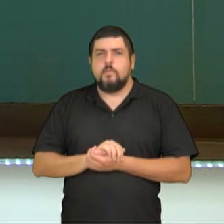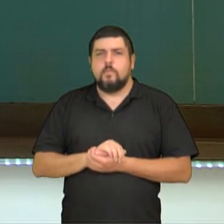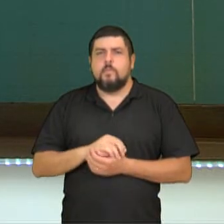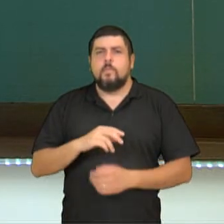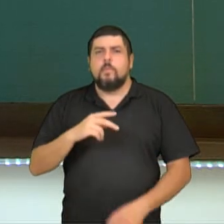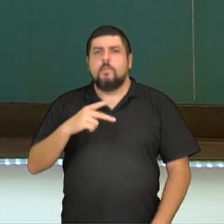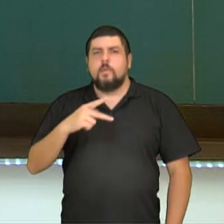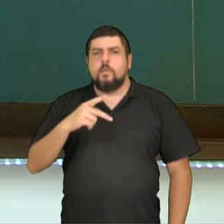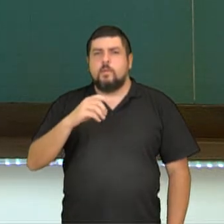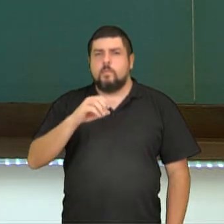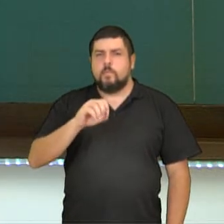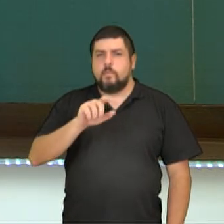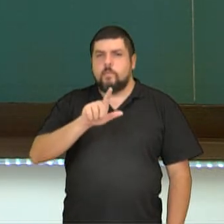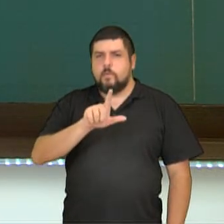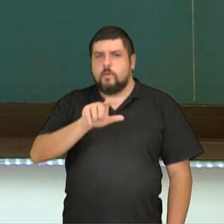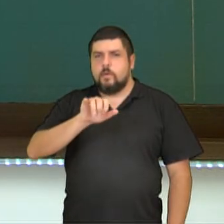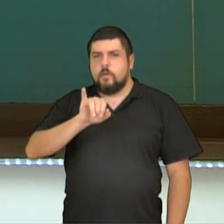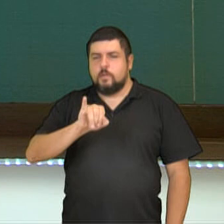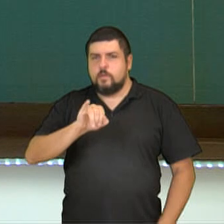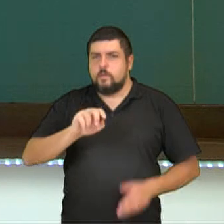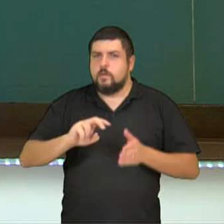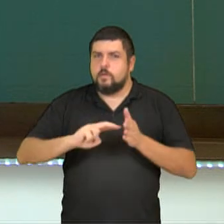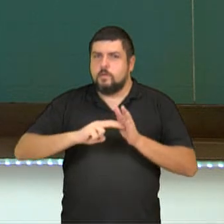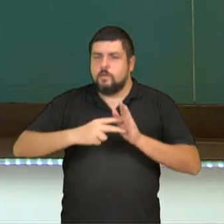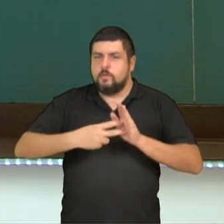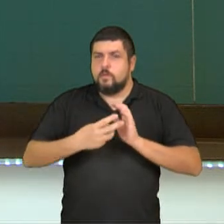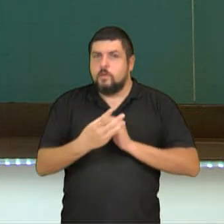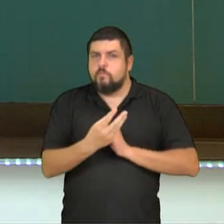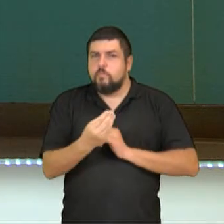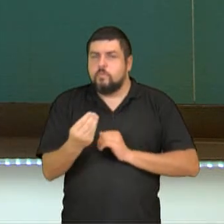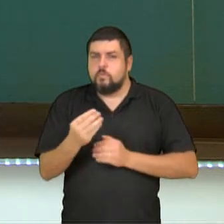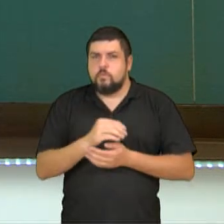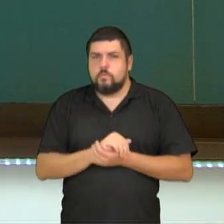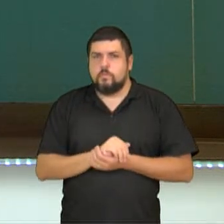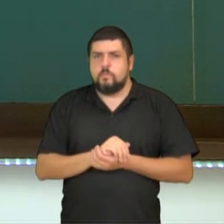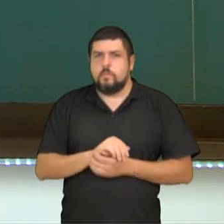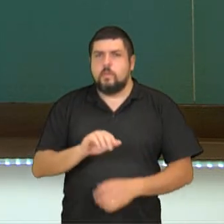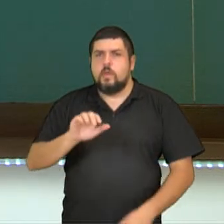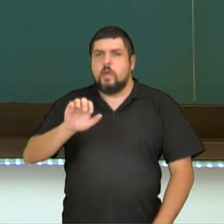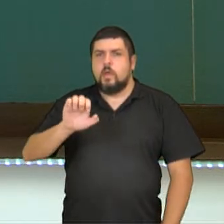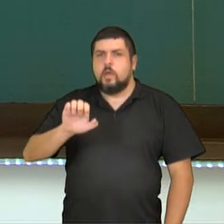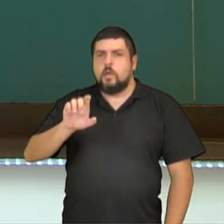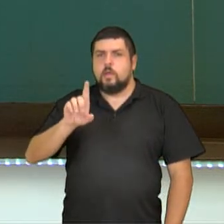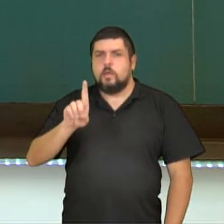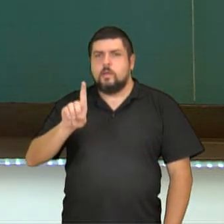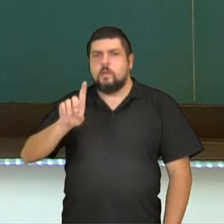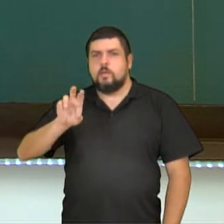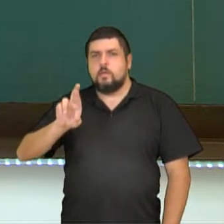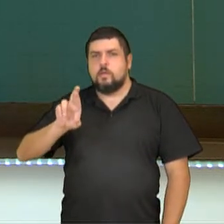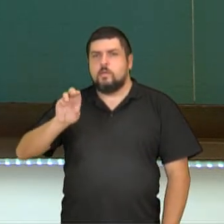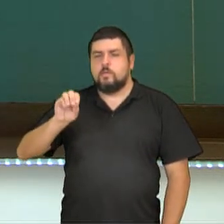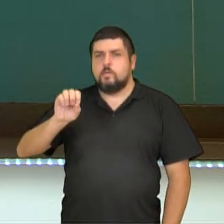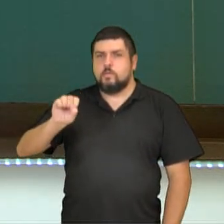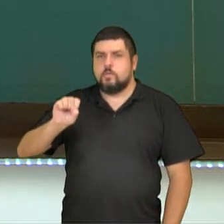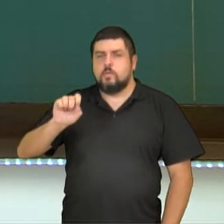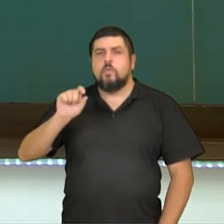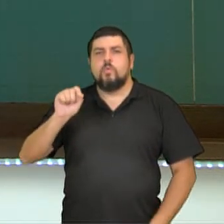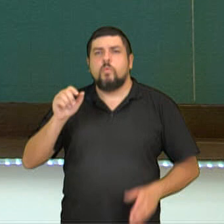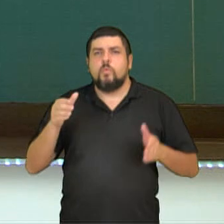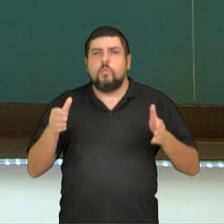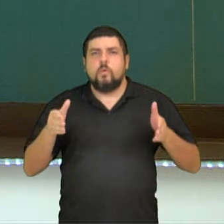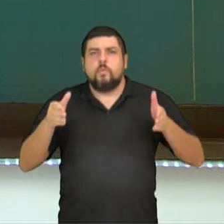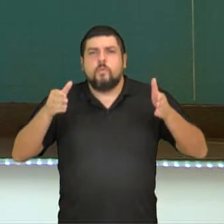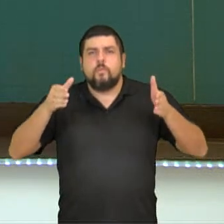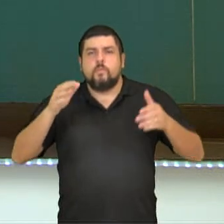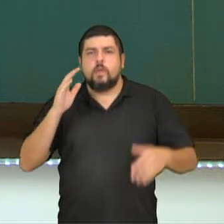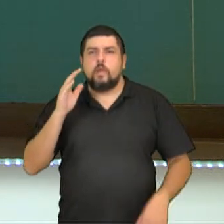poliedro, poli, vem de muitos. Edros são faces, então tem muitas faces,